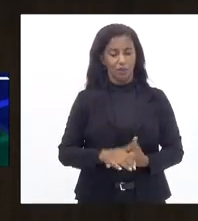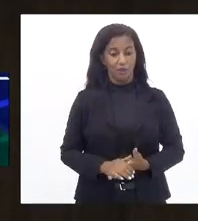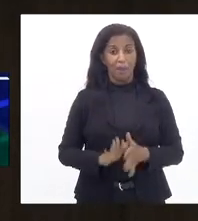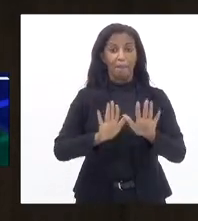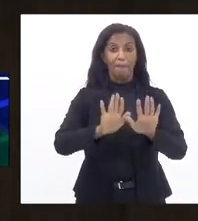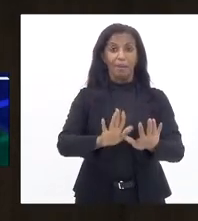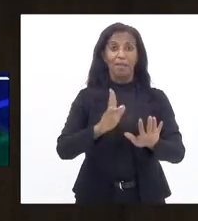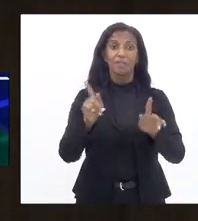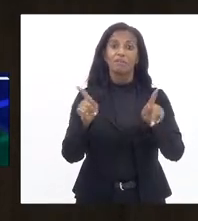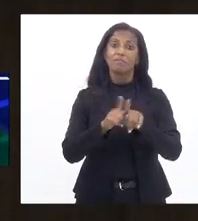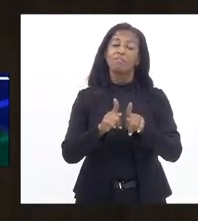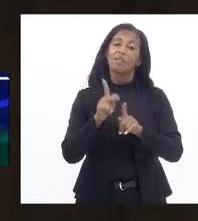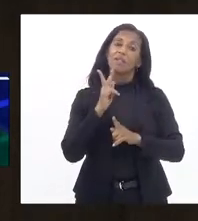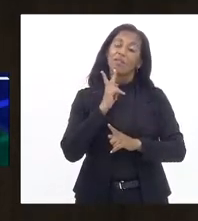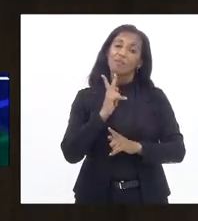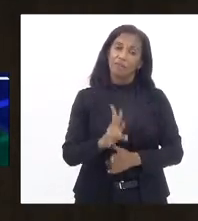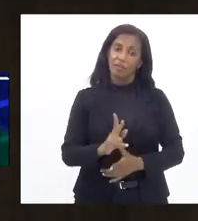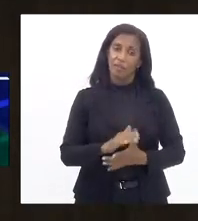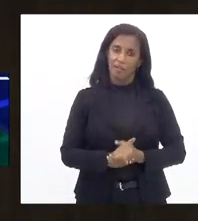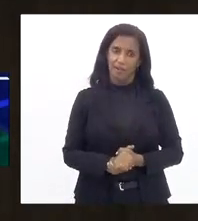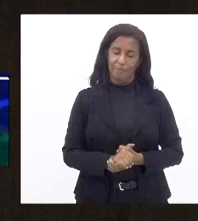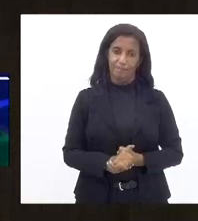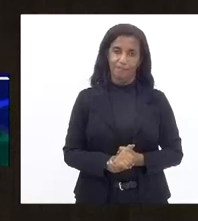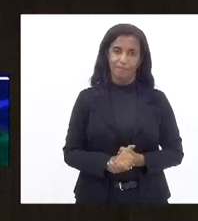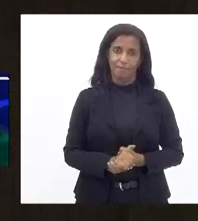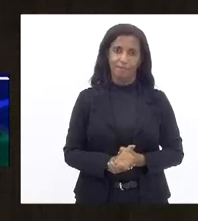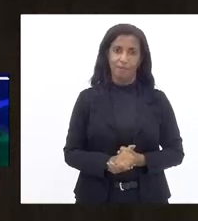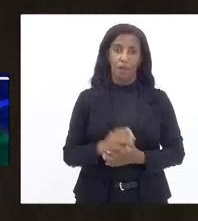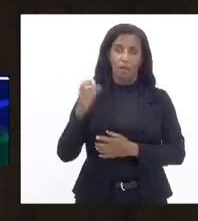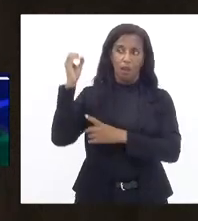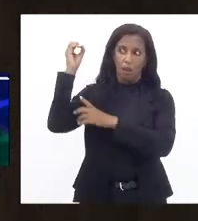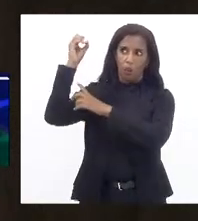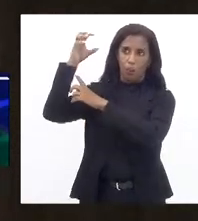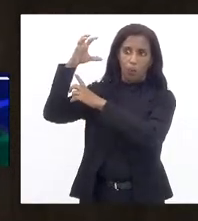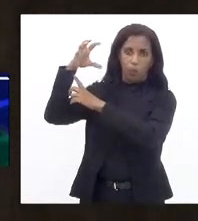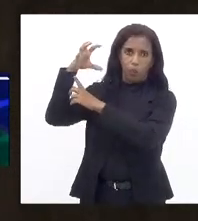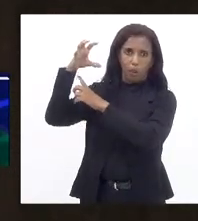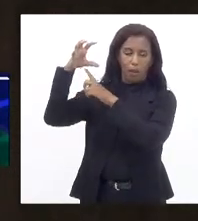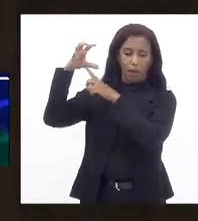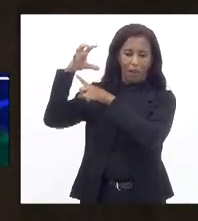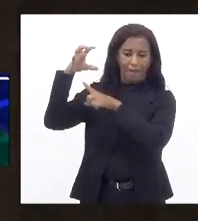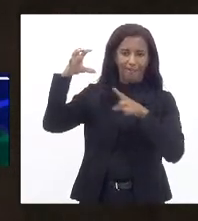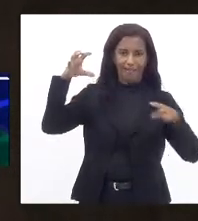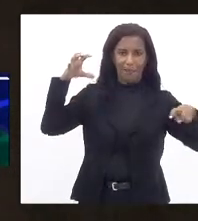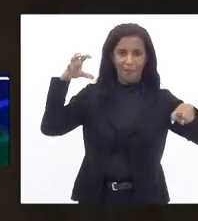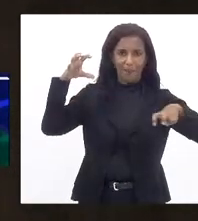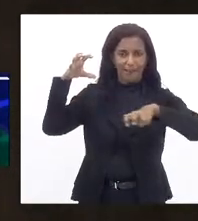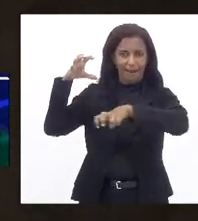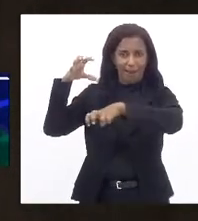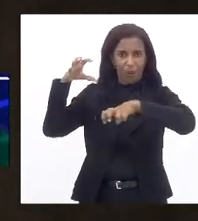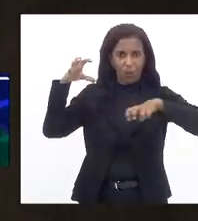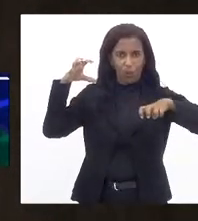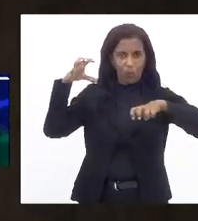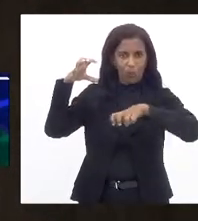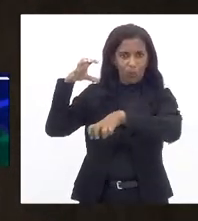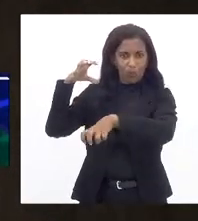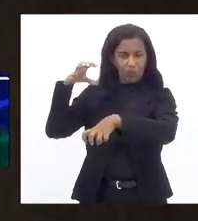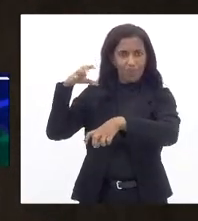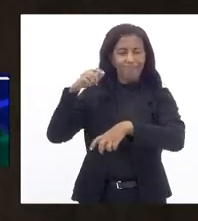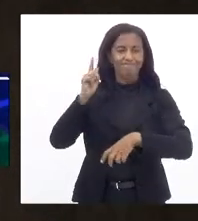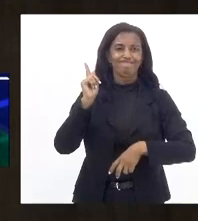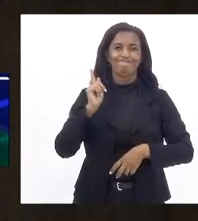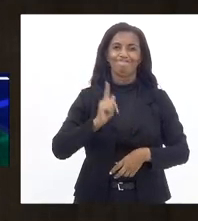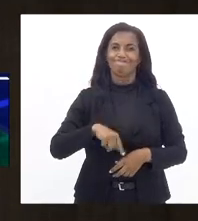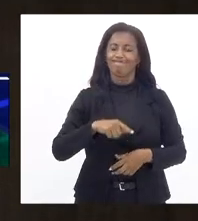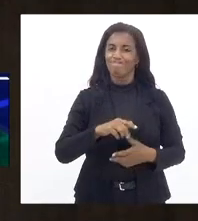quero dizer que a questão dos radares, isso é uma coisa